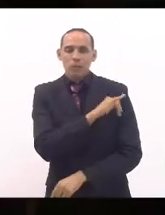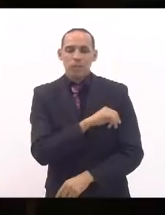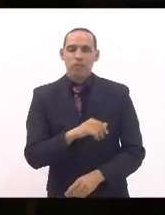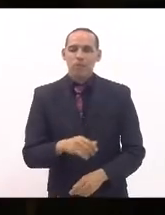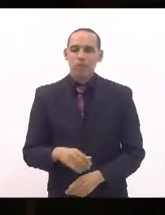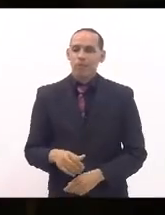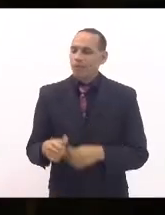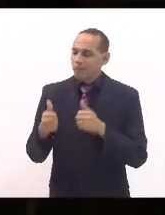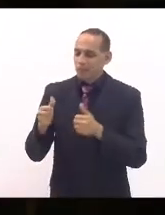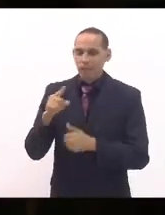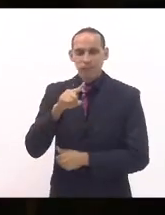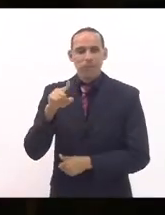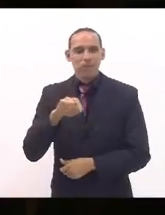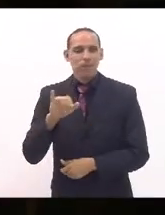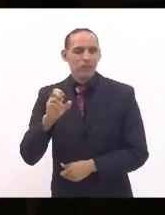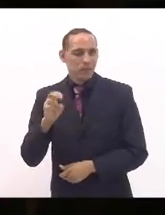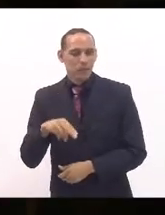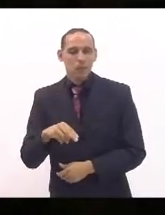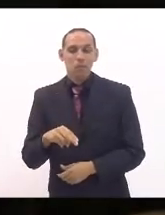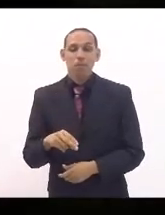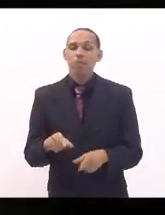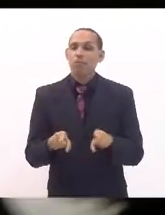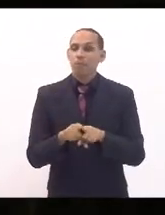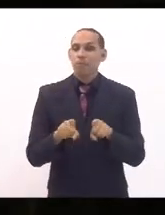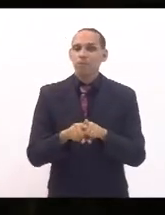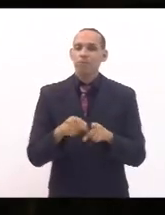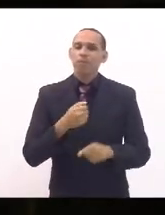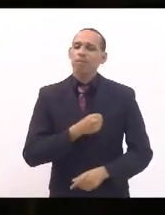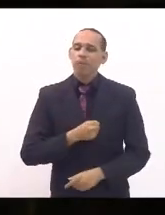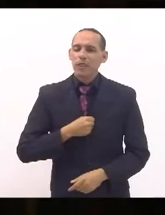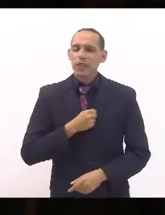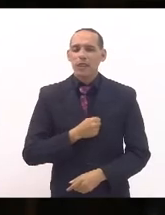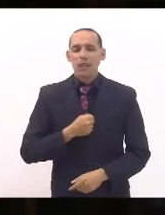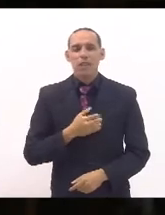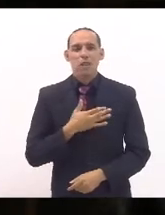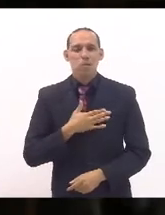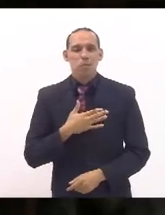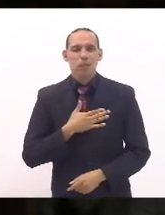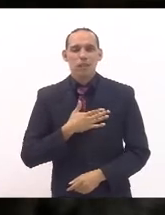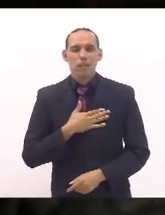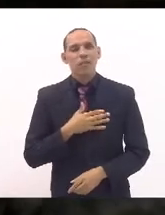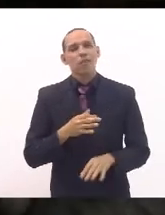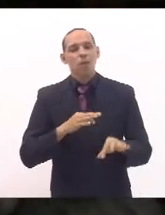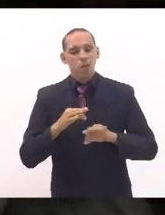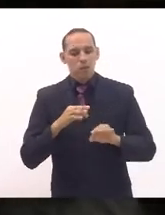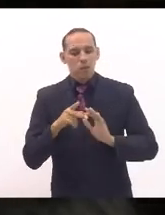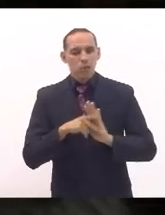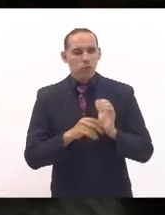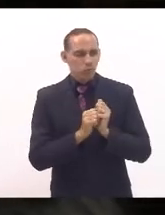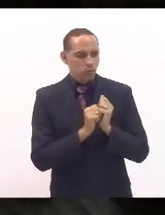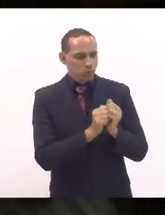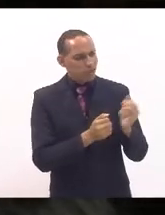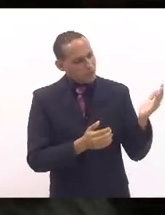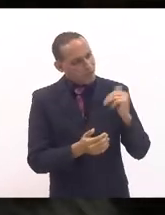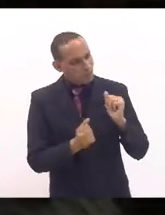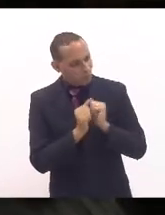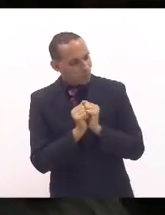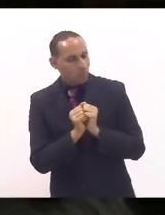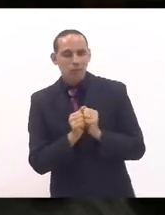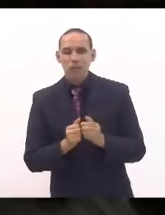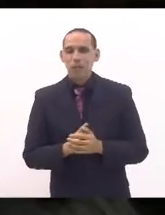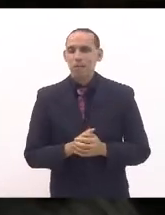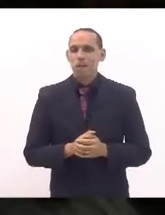Beleza, deputada Zeidan, queria também dizer a minha satisfação de ter elaborado esse projeto consigo. Fica aqui, Zeidan, fica